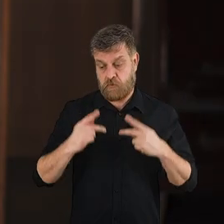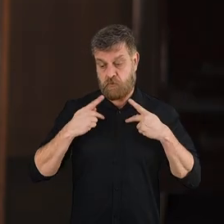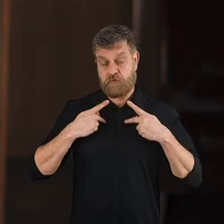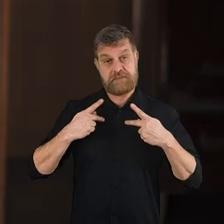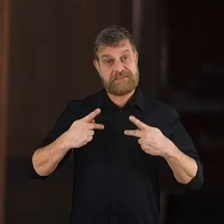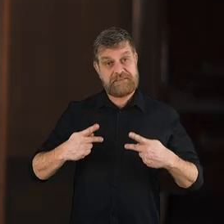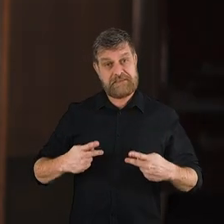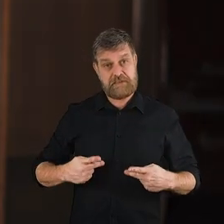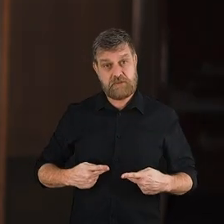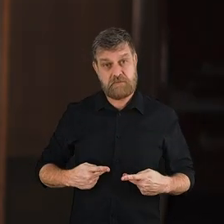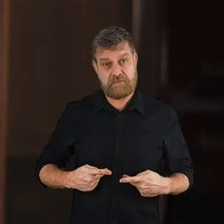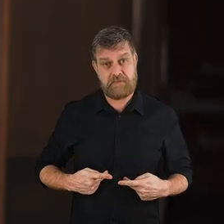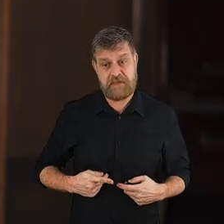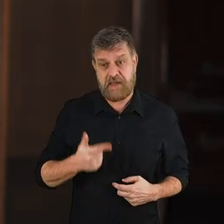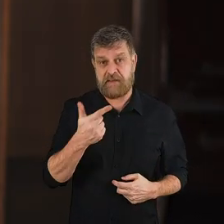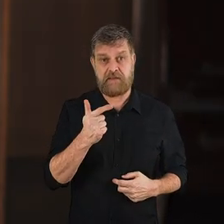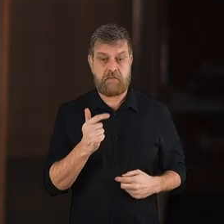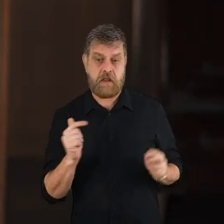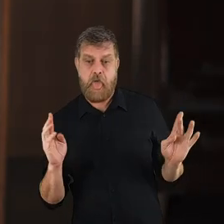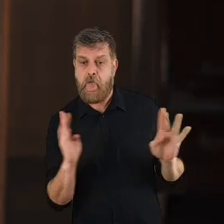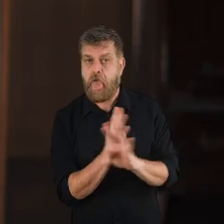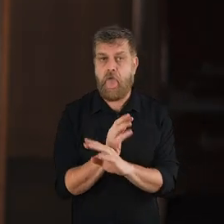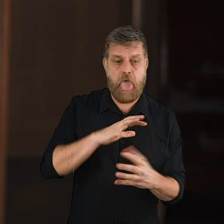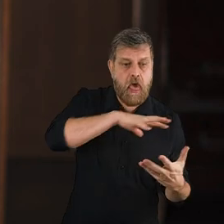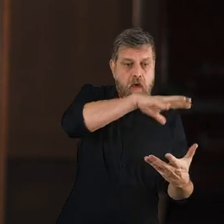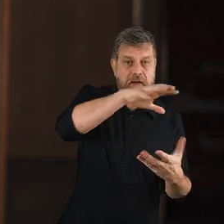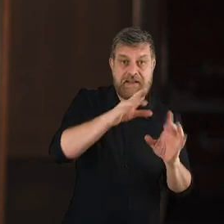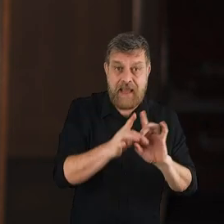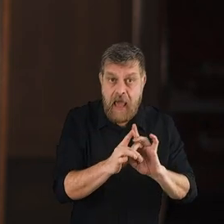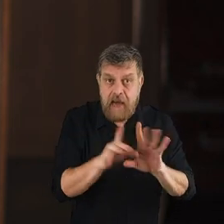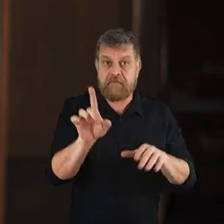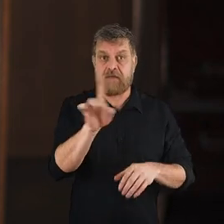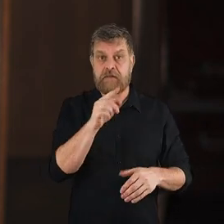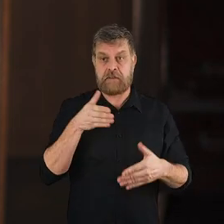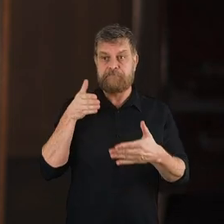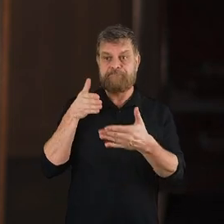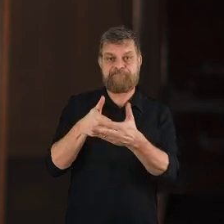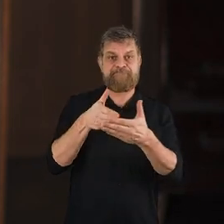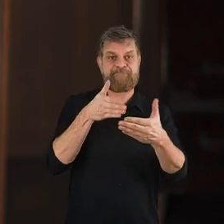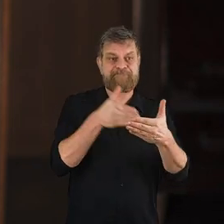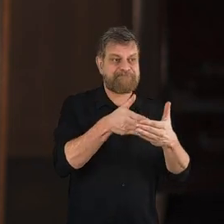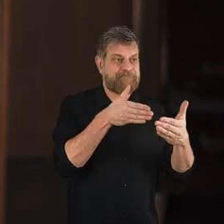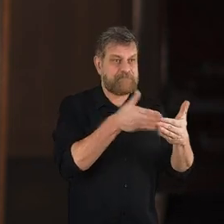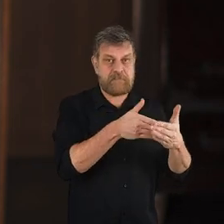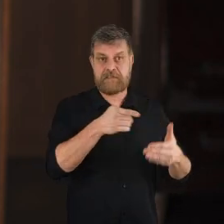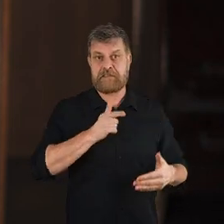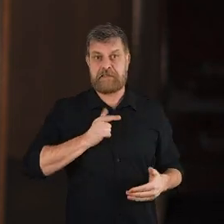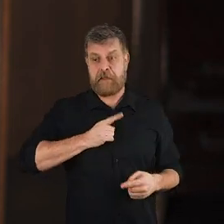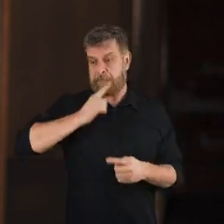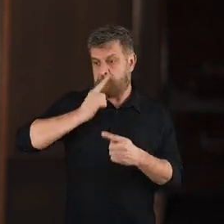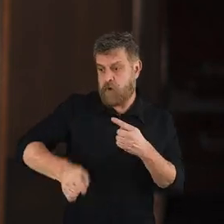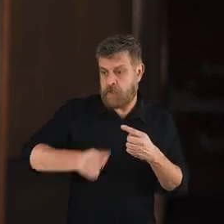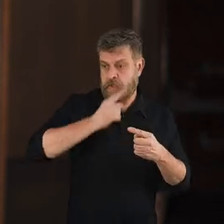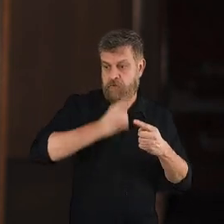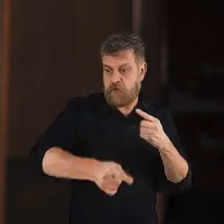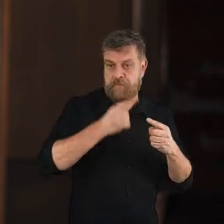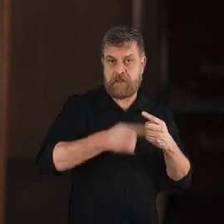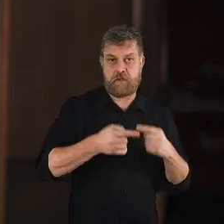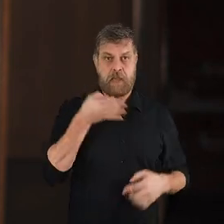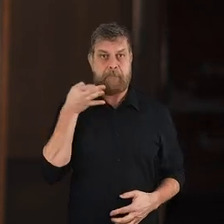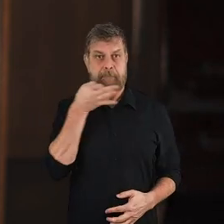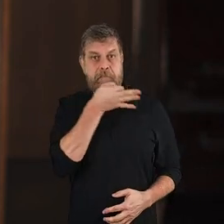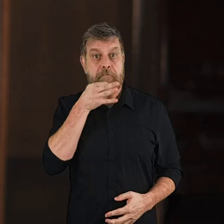humano não tem livre circulação no planeta. Cada vez mais se constroem muros, cercas,